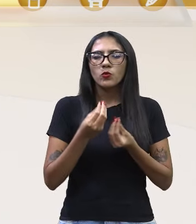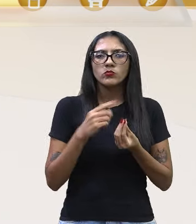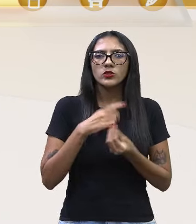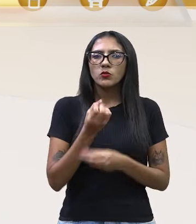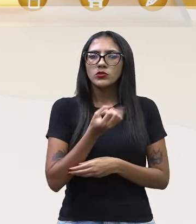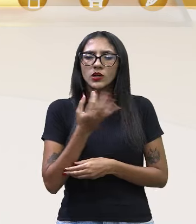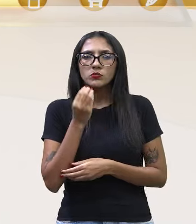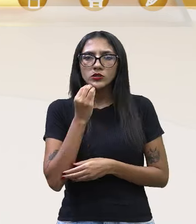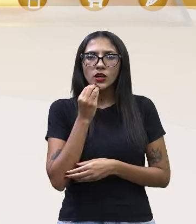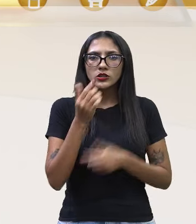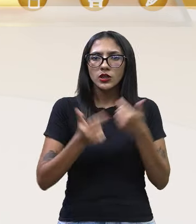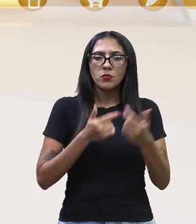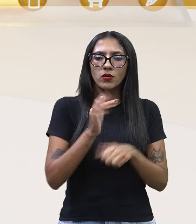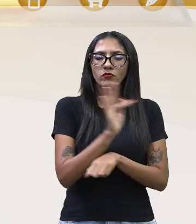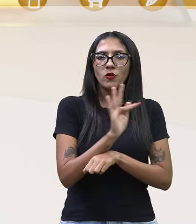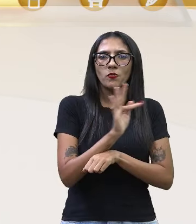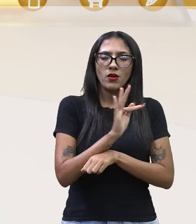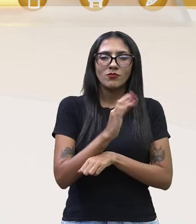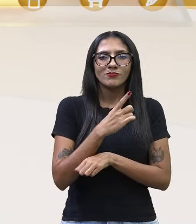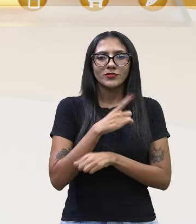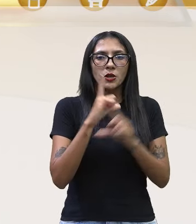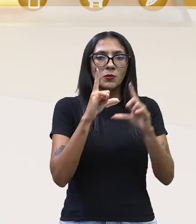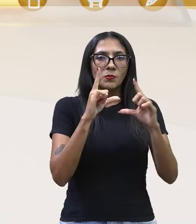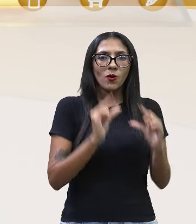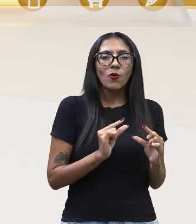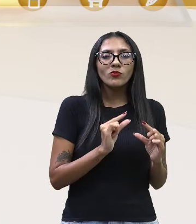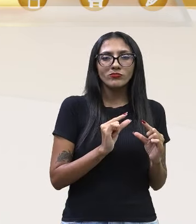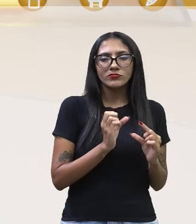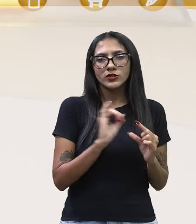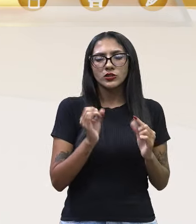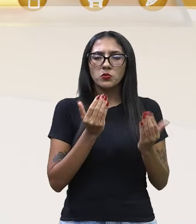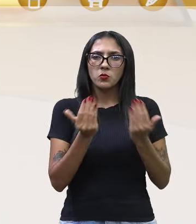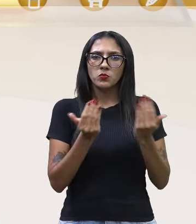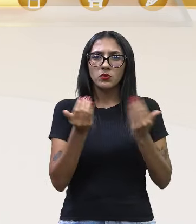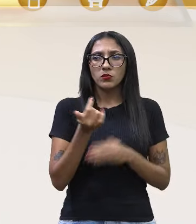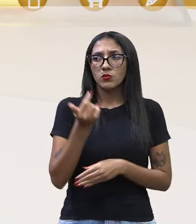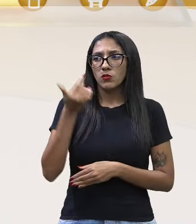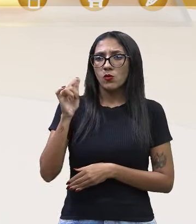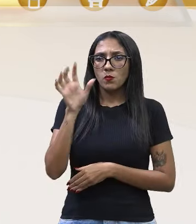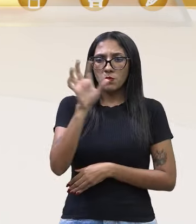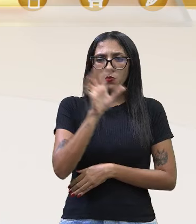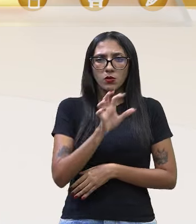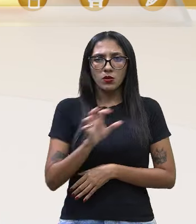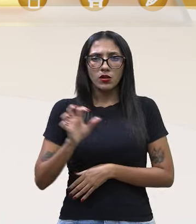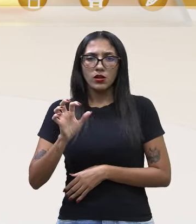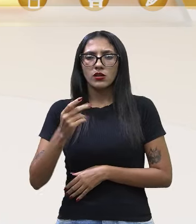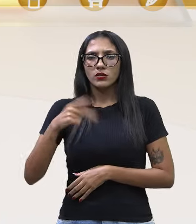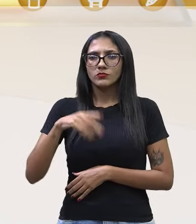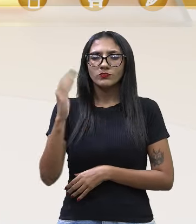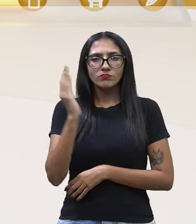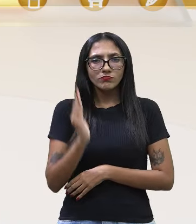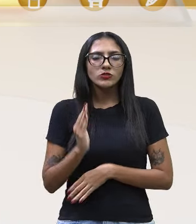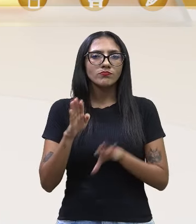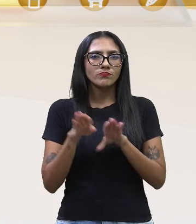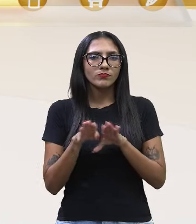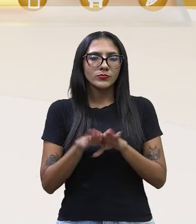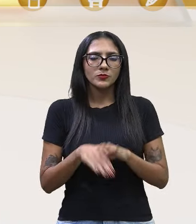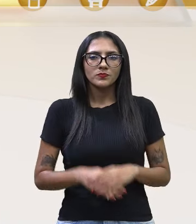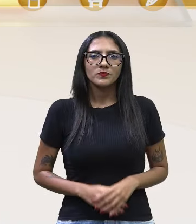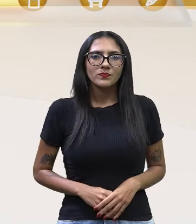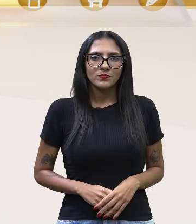é baixo né em relação ao resto do país é em relação ao Brasil aí então